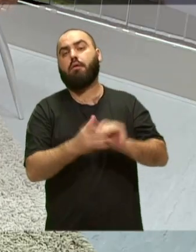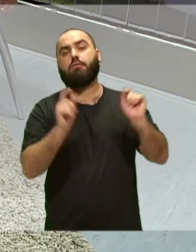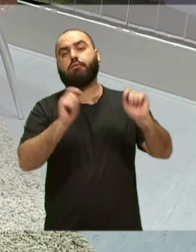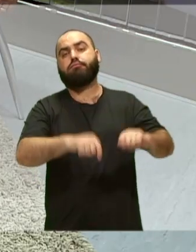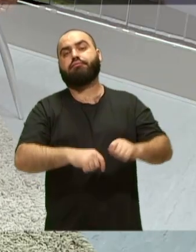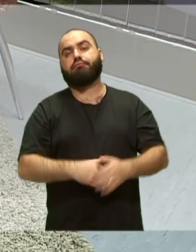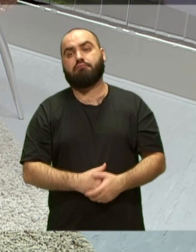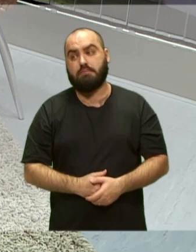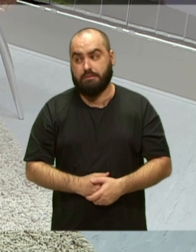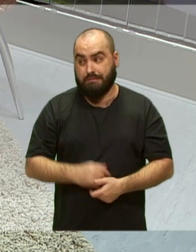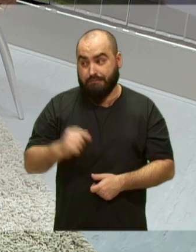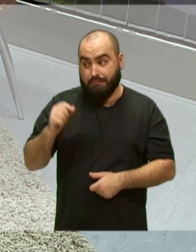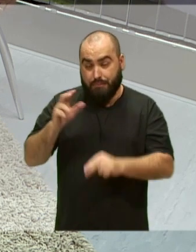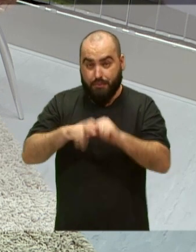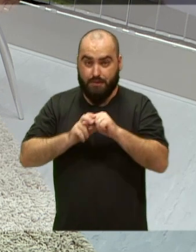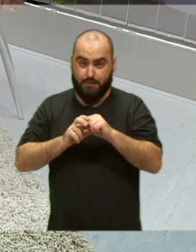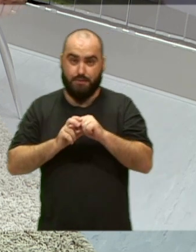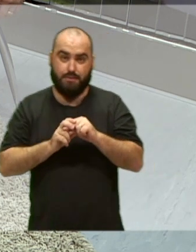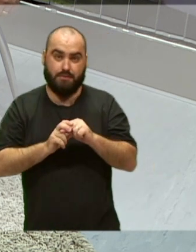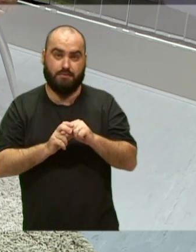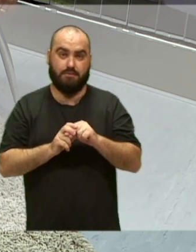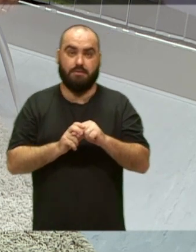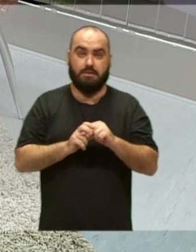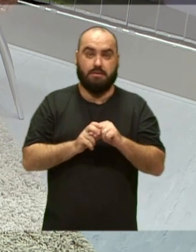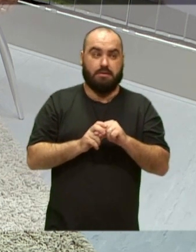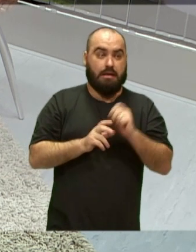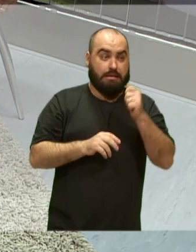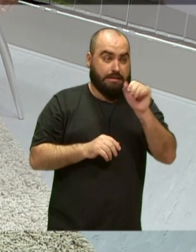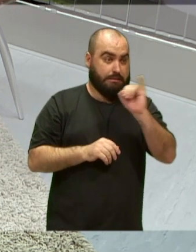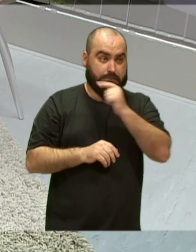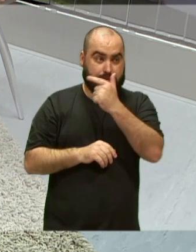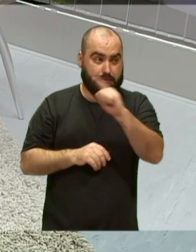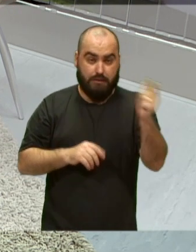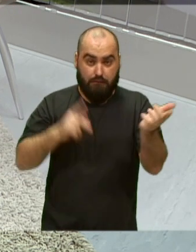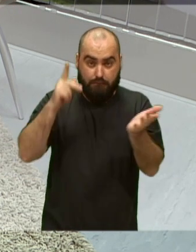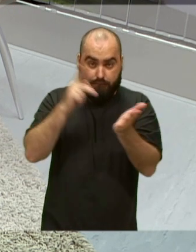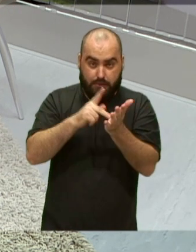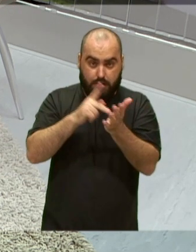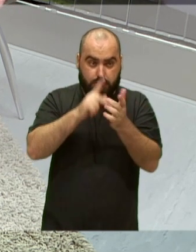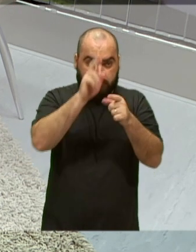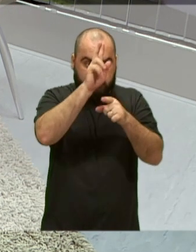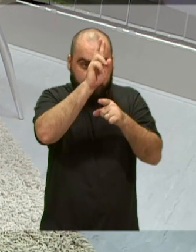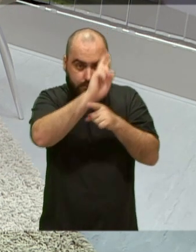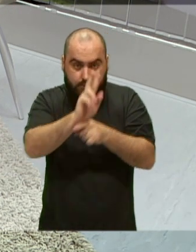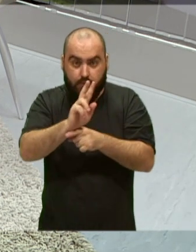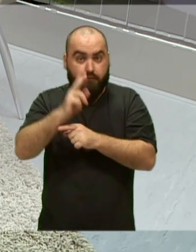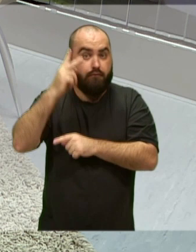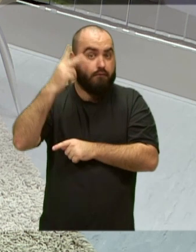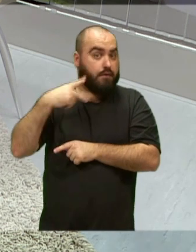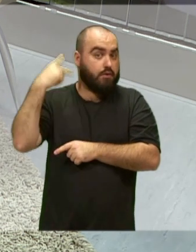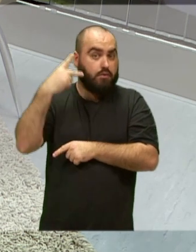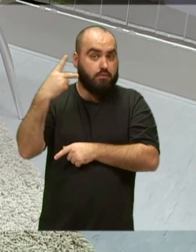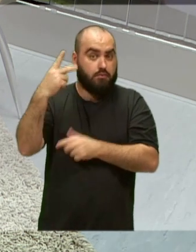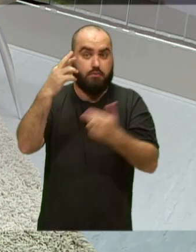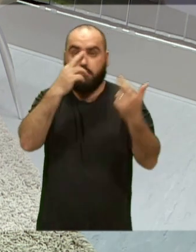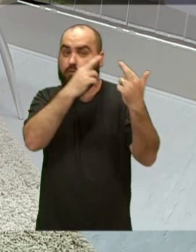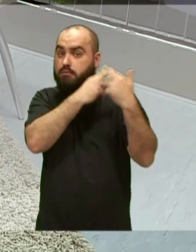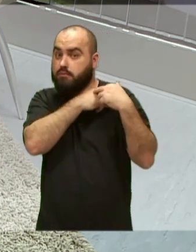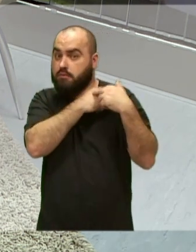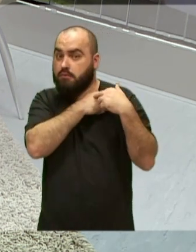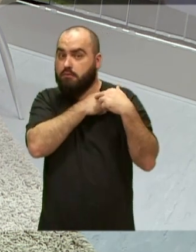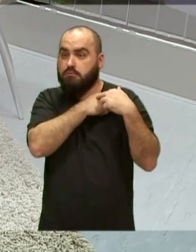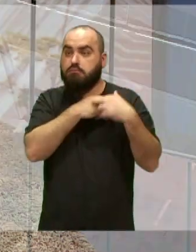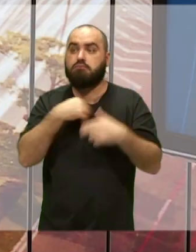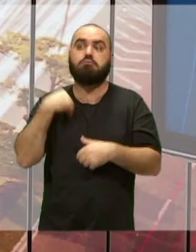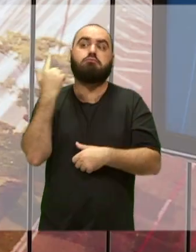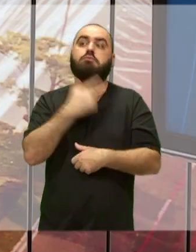eh eh eh uma verdadeira fiscalização que é a perrogativa do vereador Então eu não sei por que a gente fo foi eleito